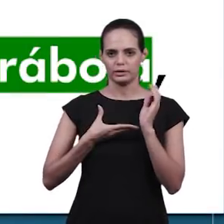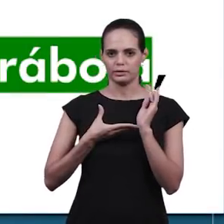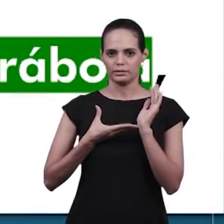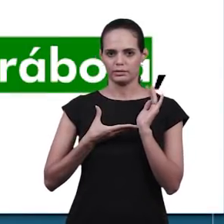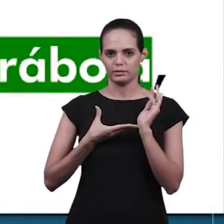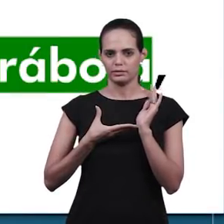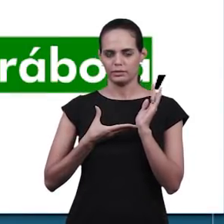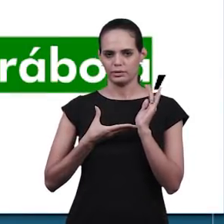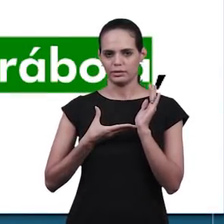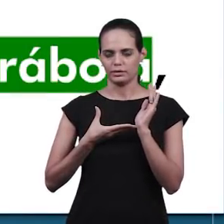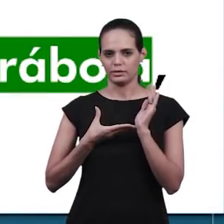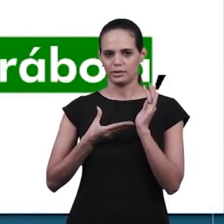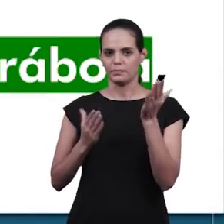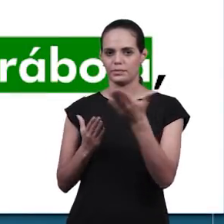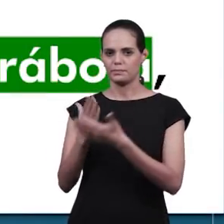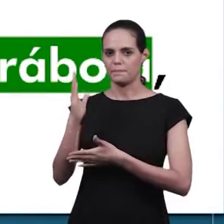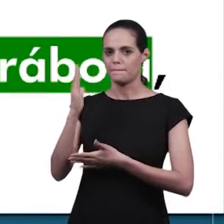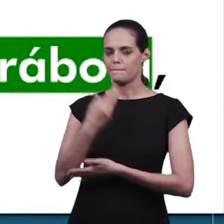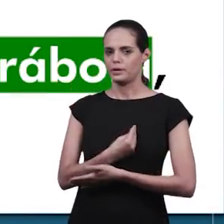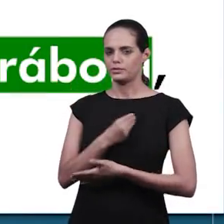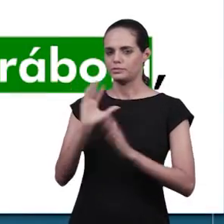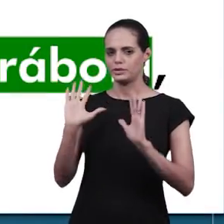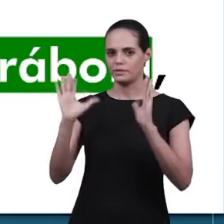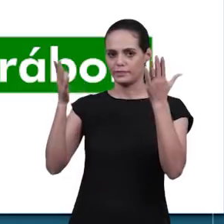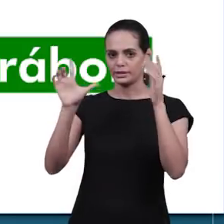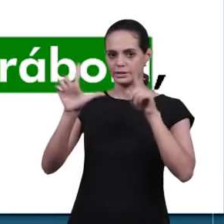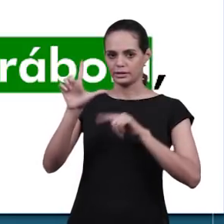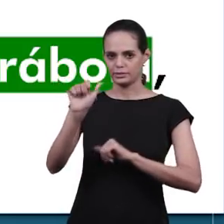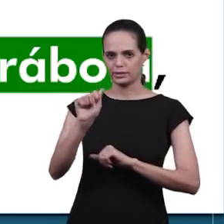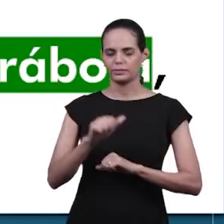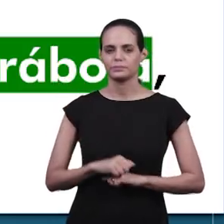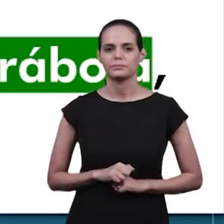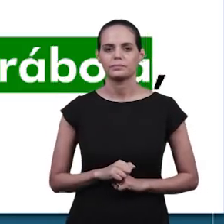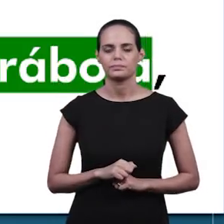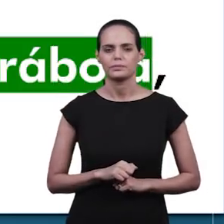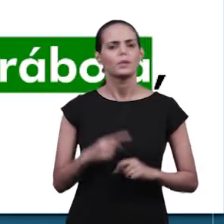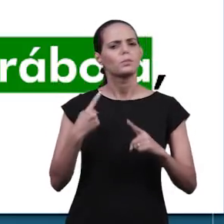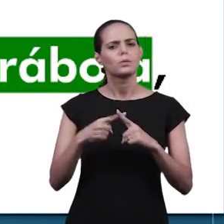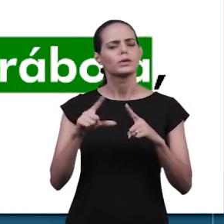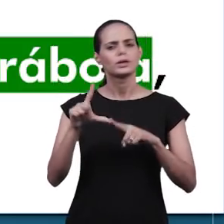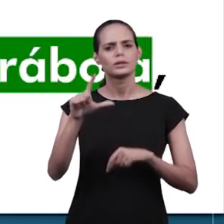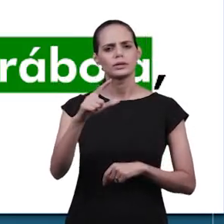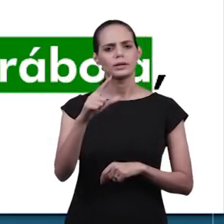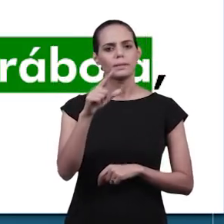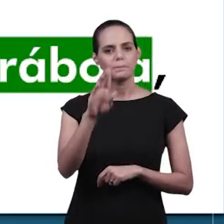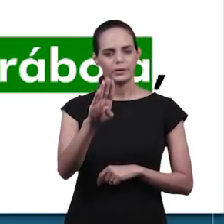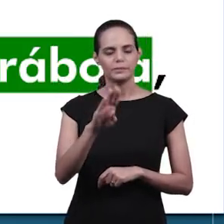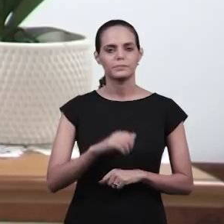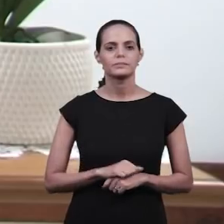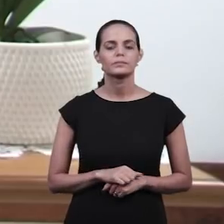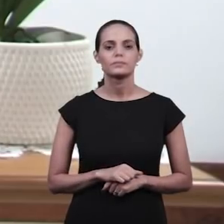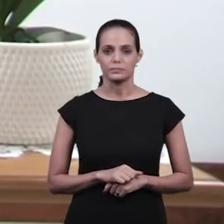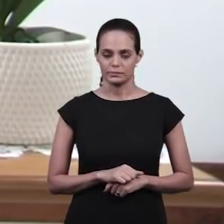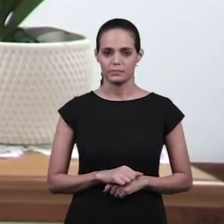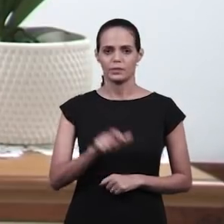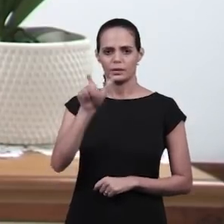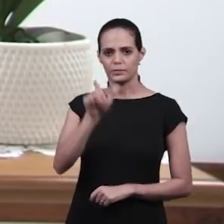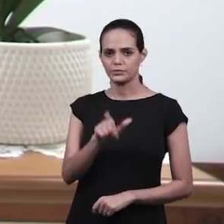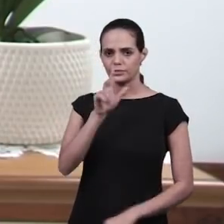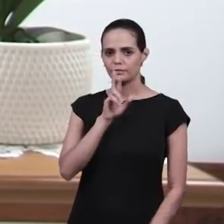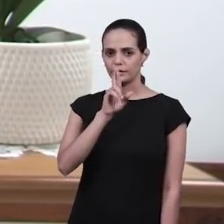deviam possuir as candeias para participar da festa? É a letra A. Por quê? A letra B. Quem